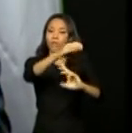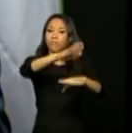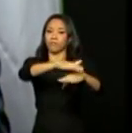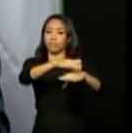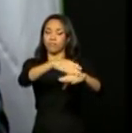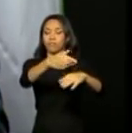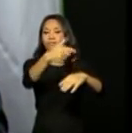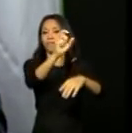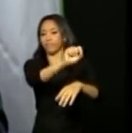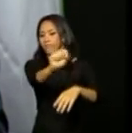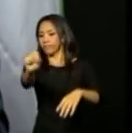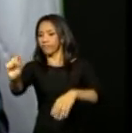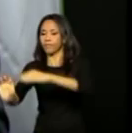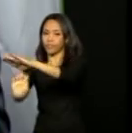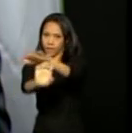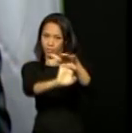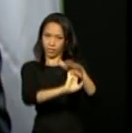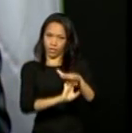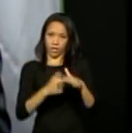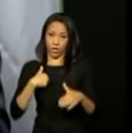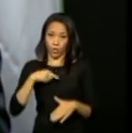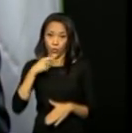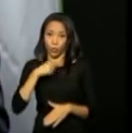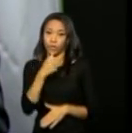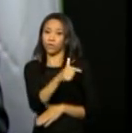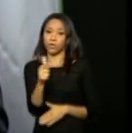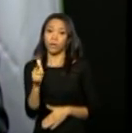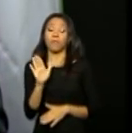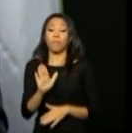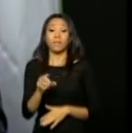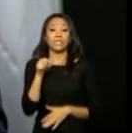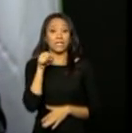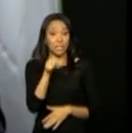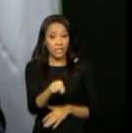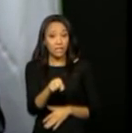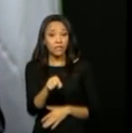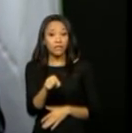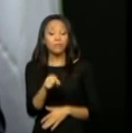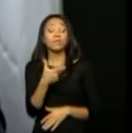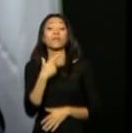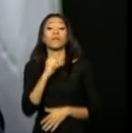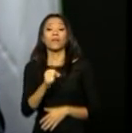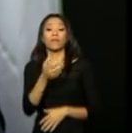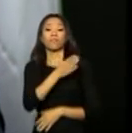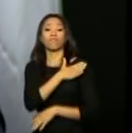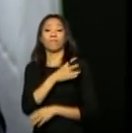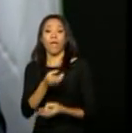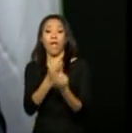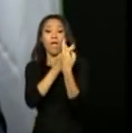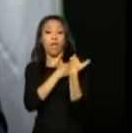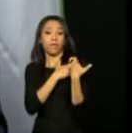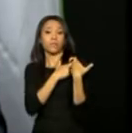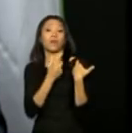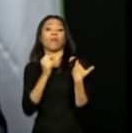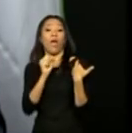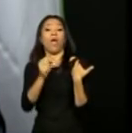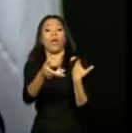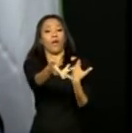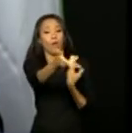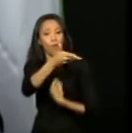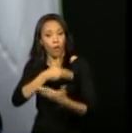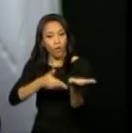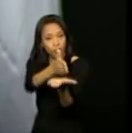privada. Não tenho dúvida disso, mas queremos que essa conta seja paga com responsabilidades